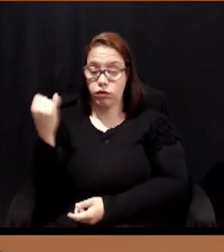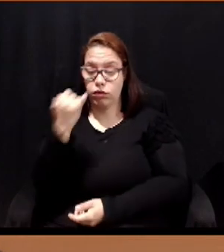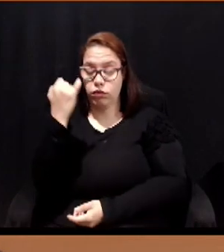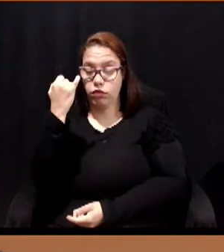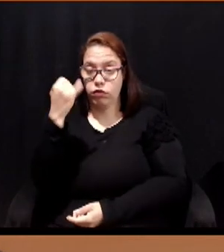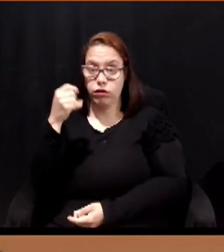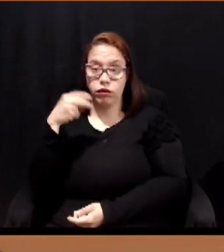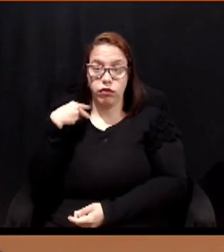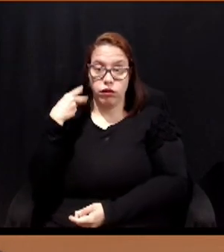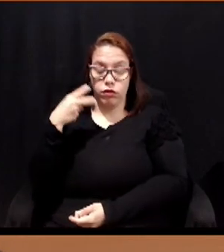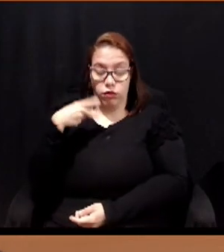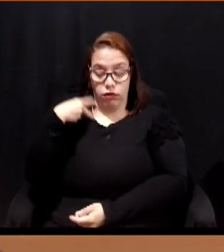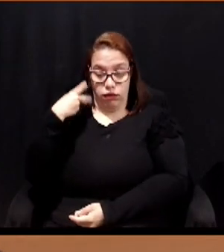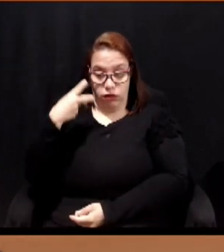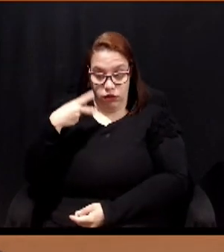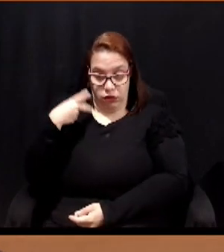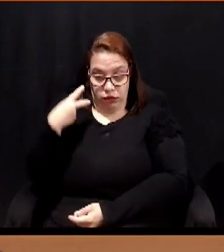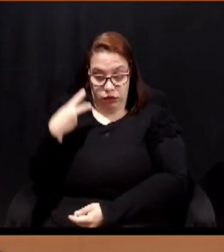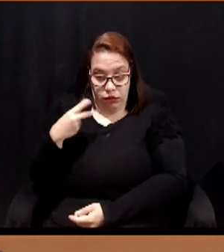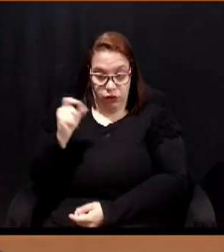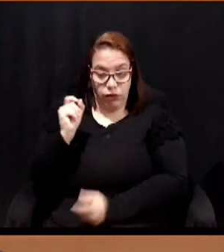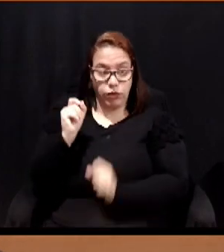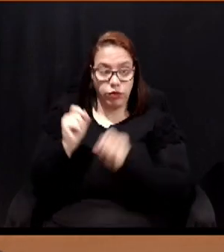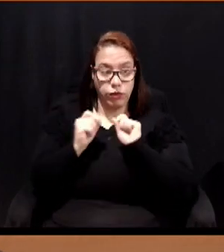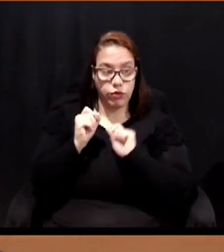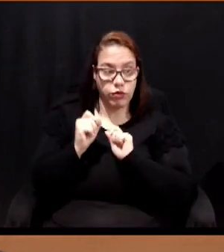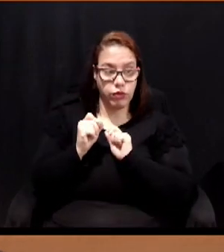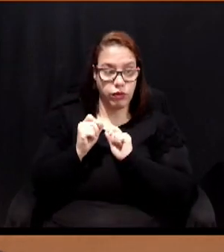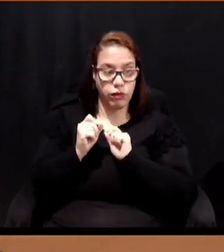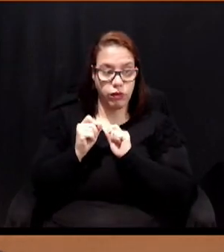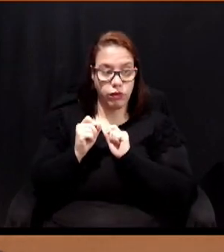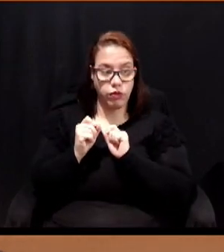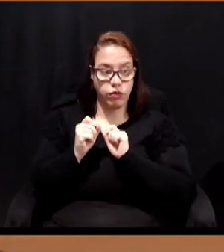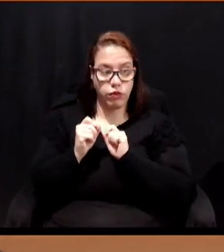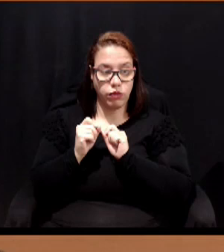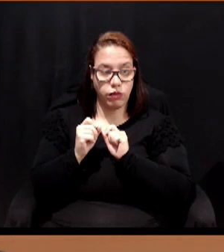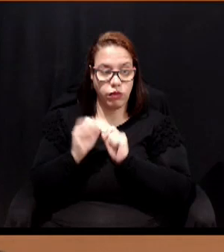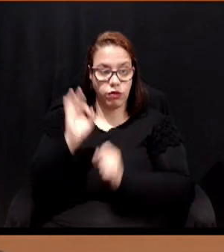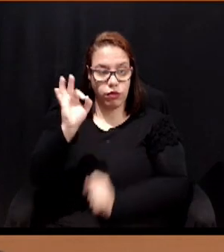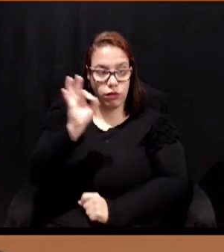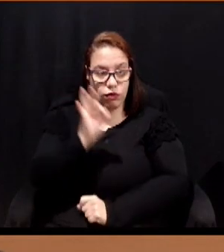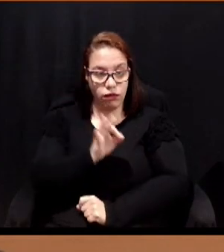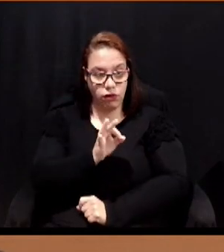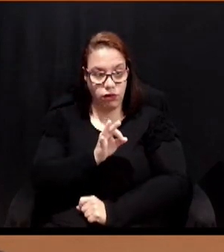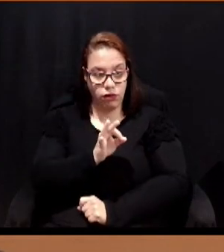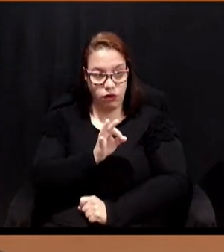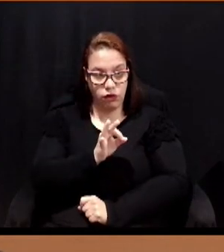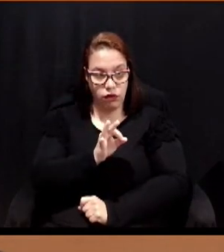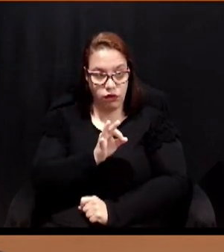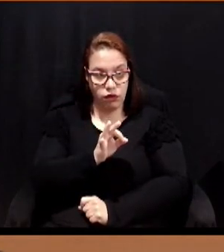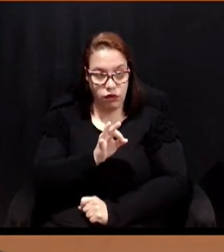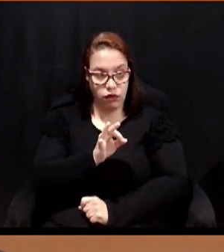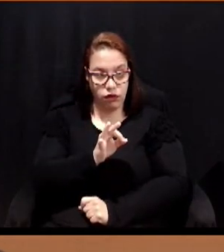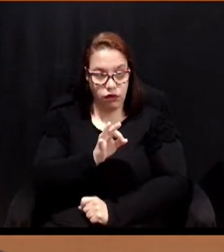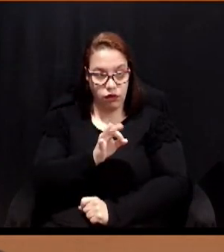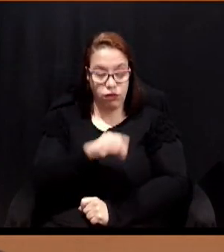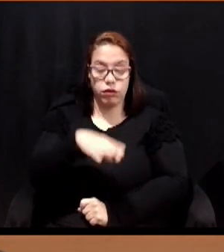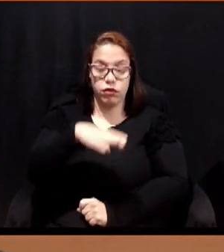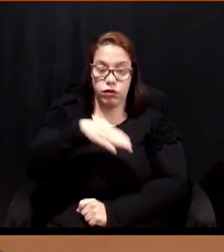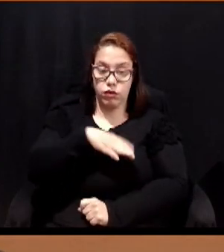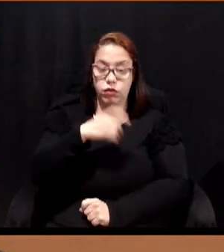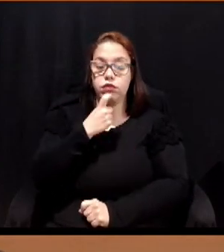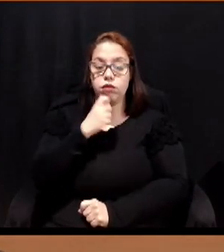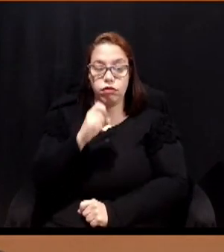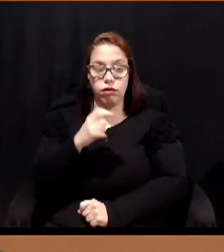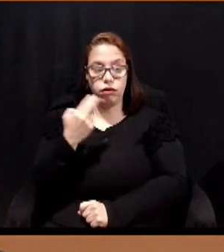é a questão no percentual do PIB brasileiro ou da cidade de Campinas ou da região